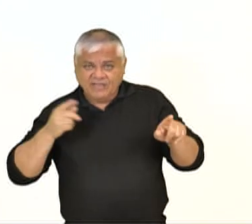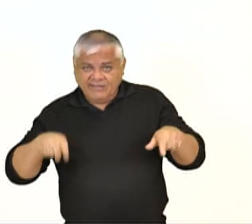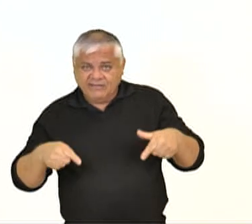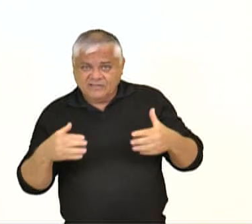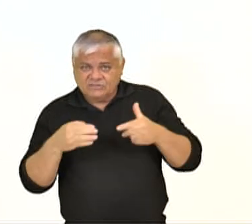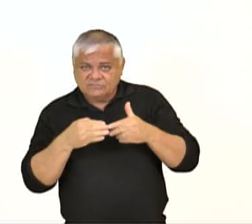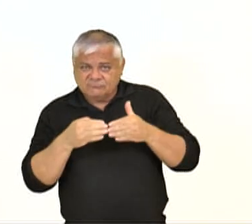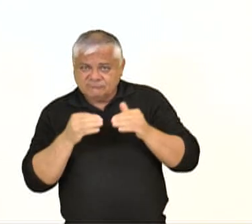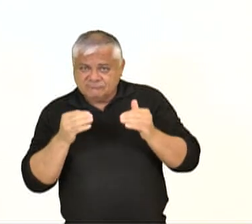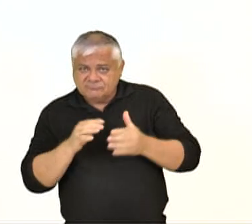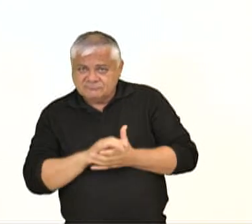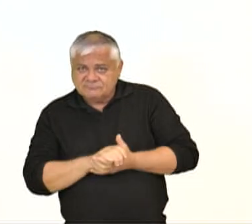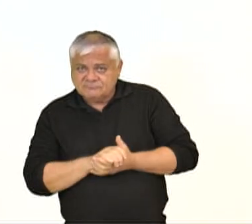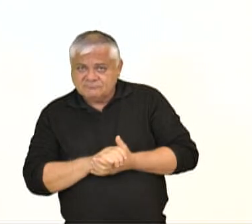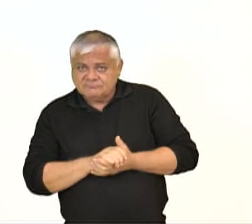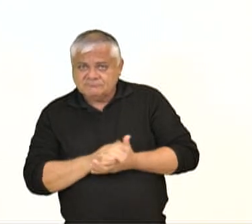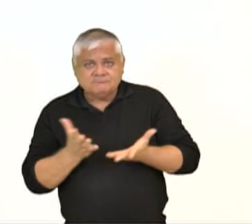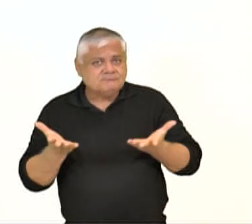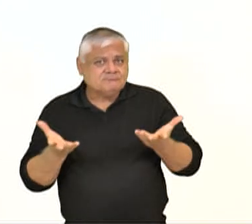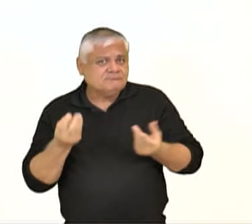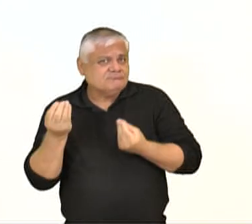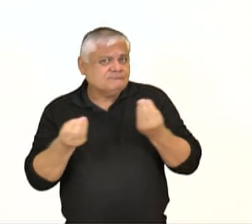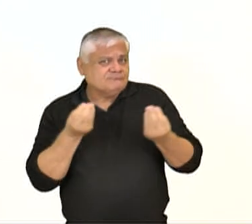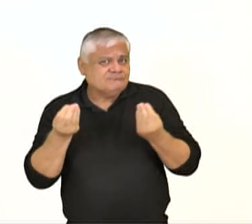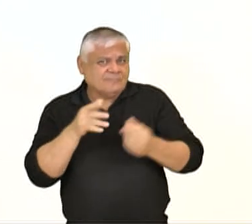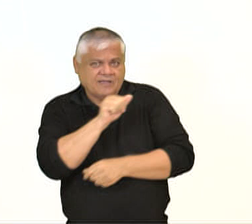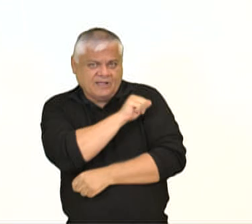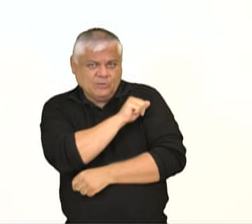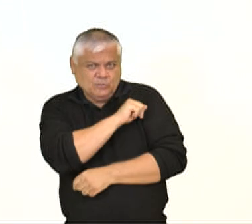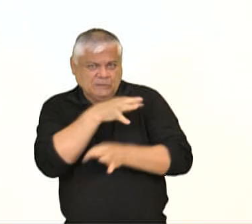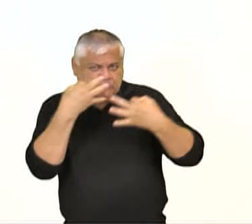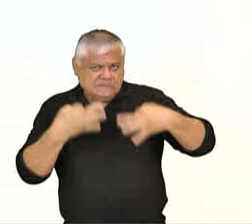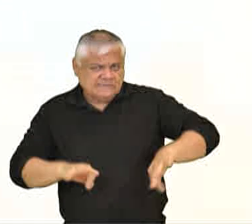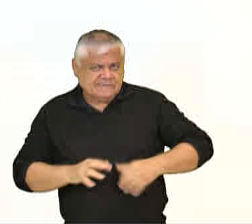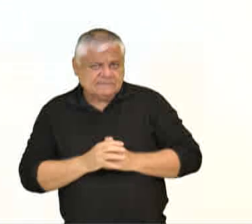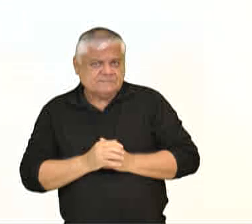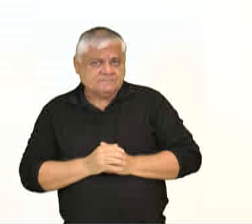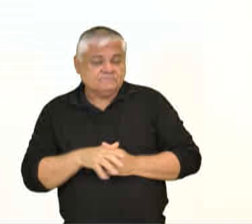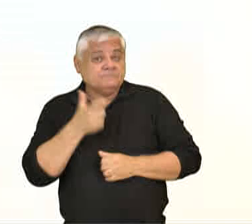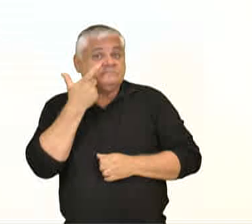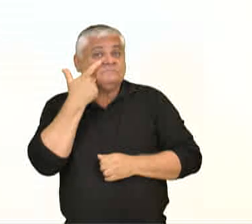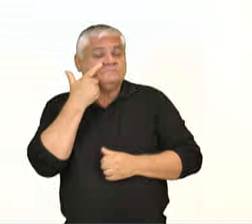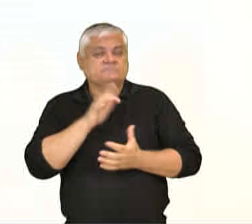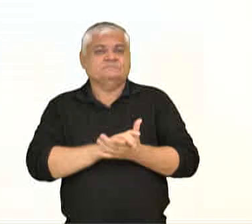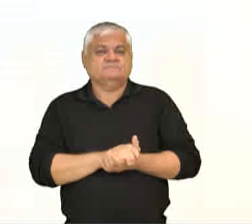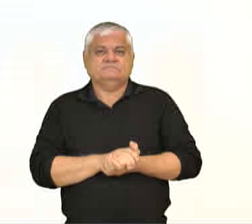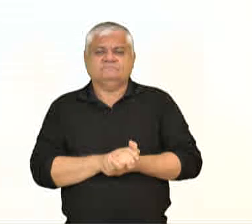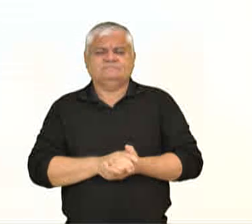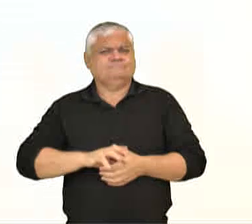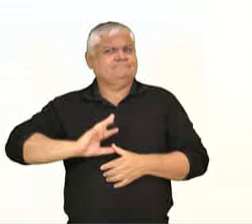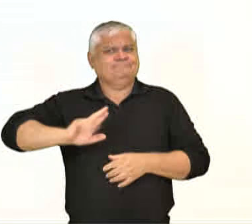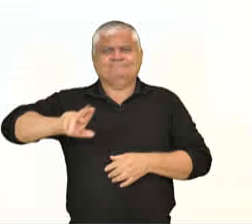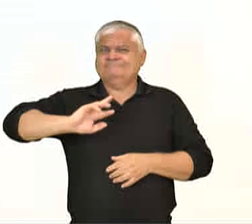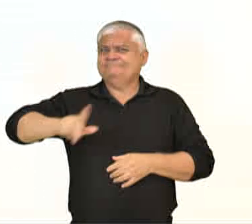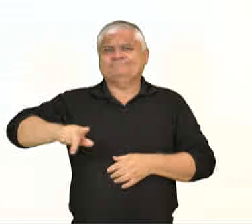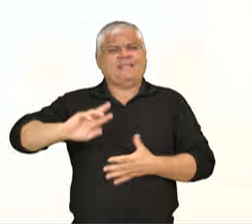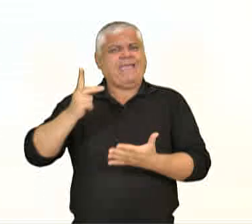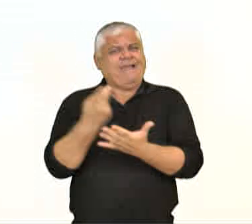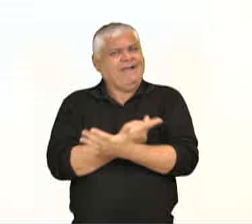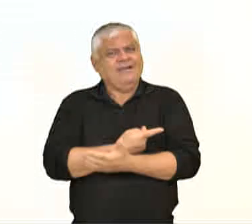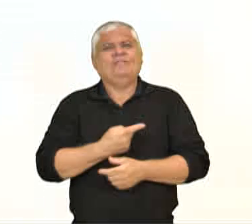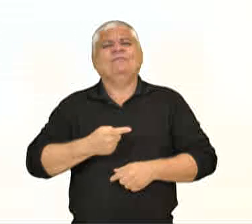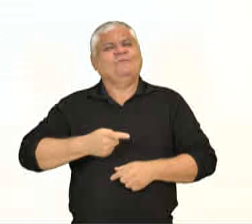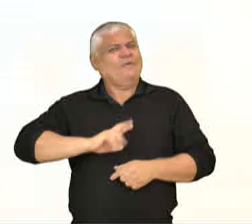jeito. E essas observações dessa aluna estão corretas? Vamos aqui conferir. Não!